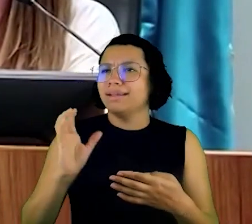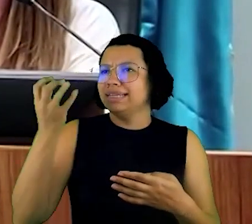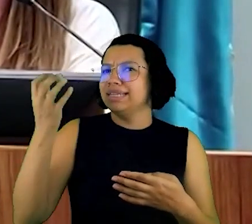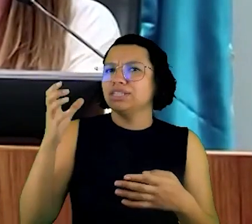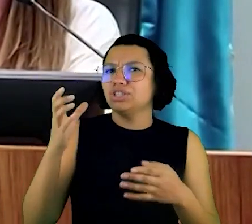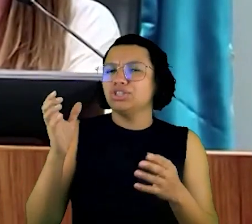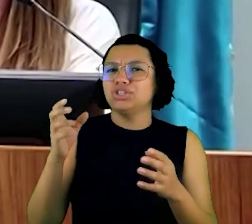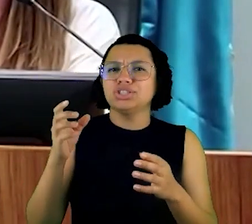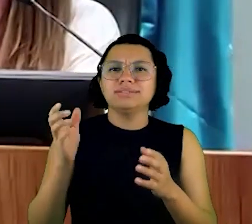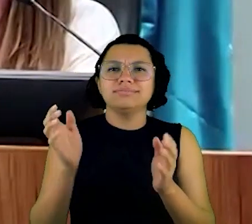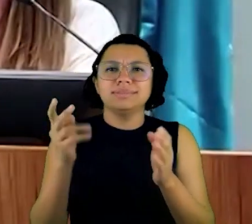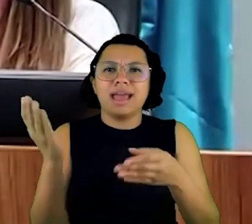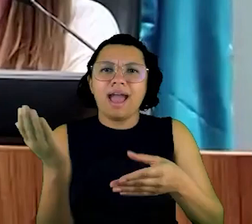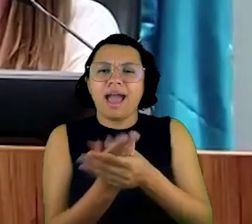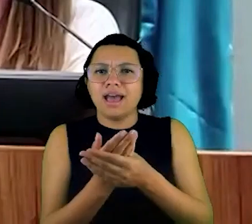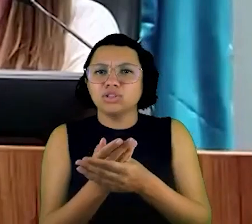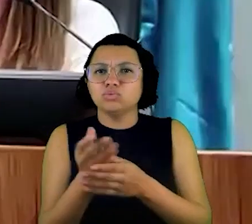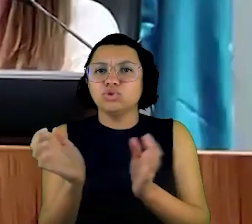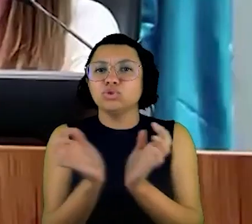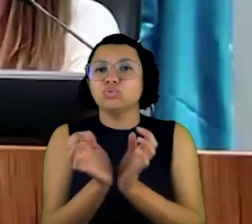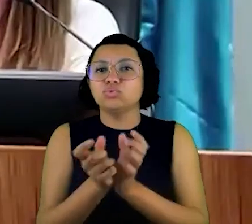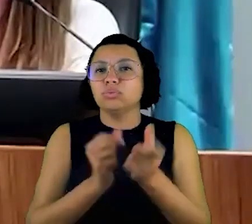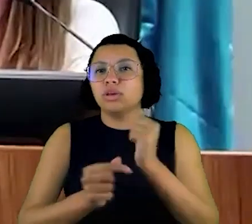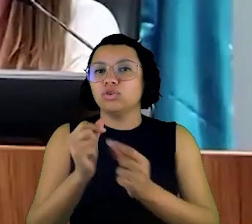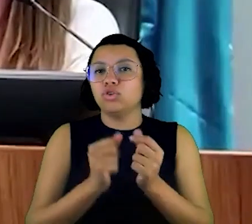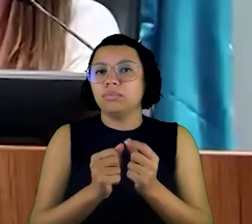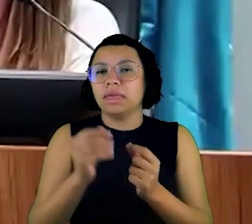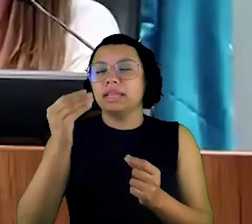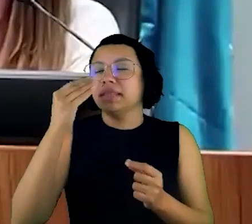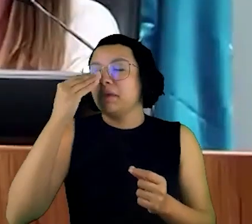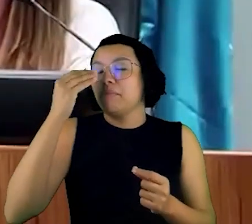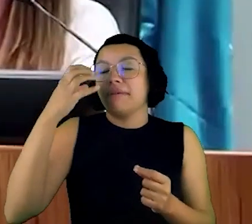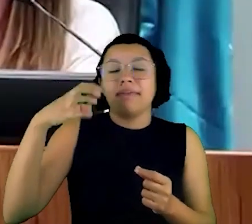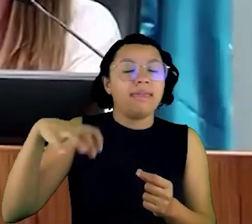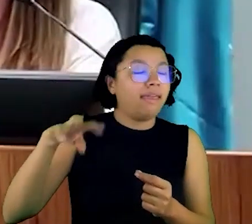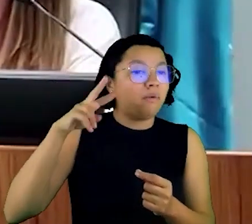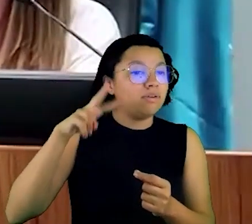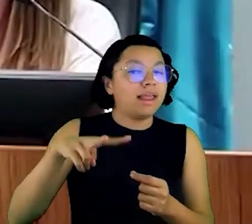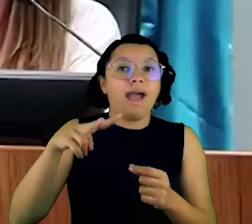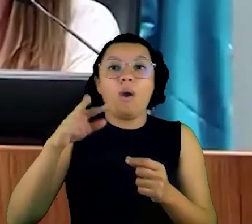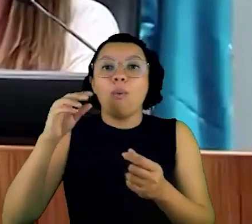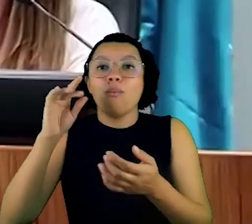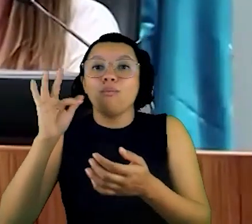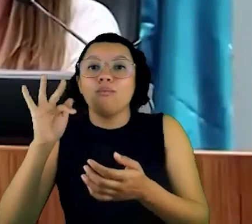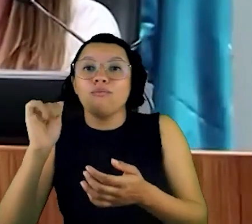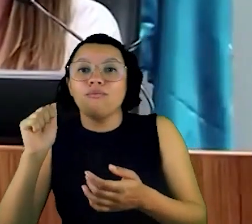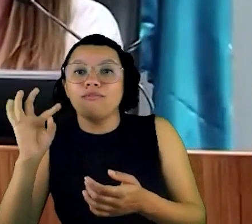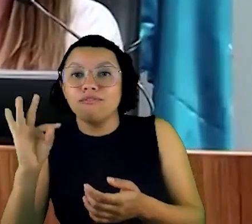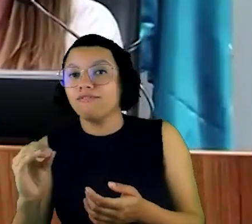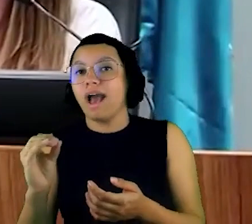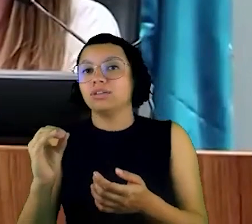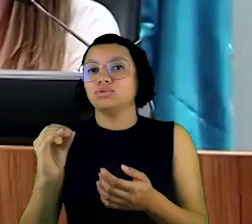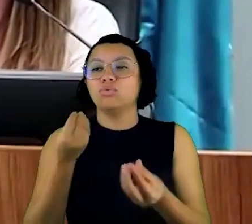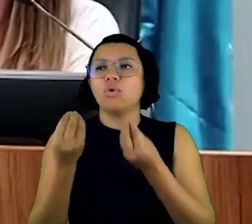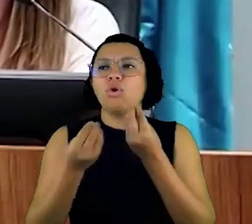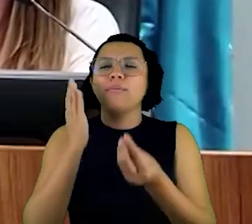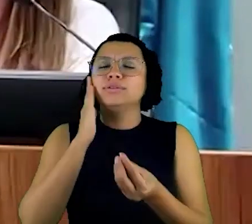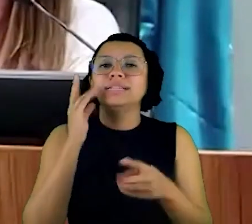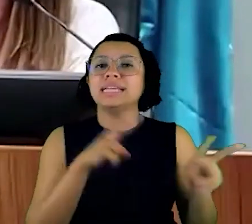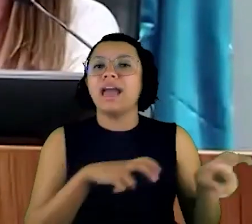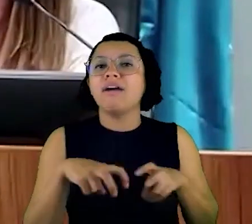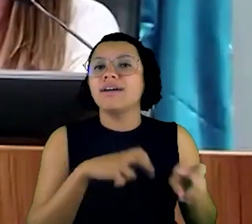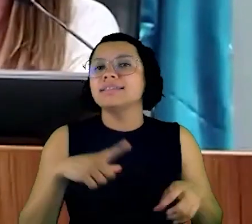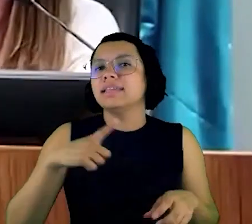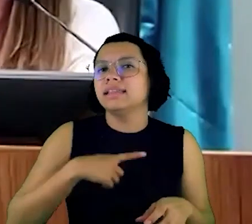caso de grupo econômico, ele está se recusando a olhar os fatos. E como que eu faço para saber se a